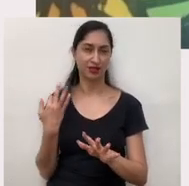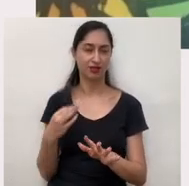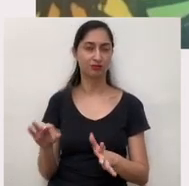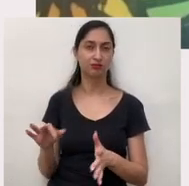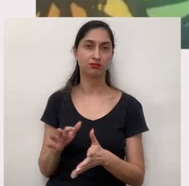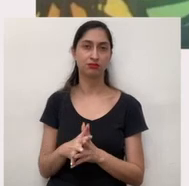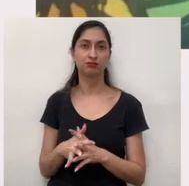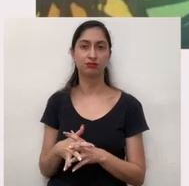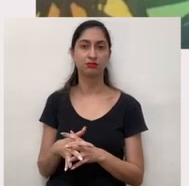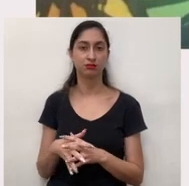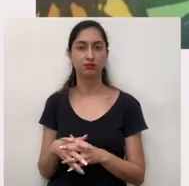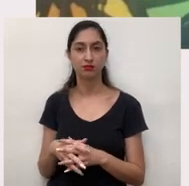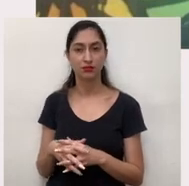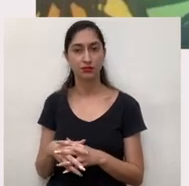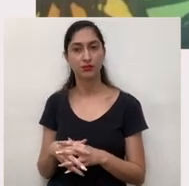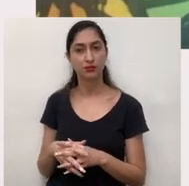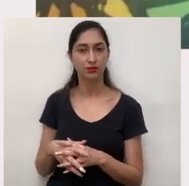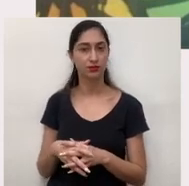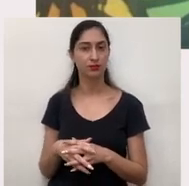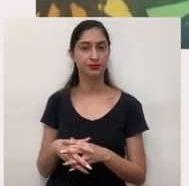Então, mas